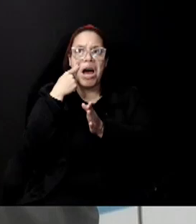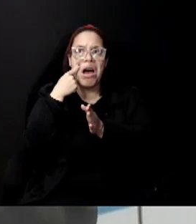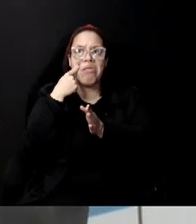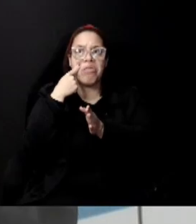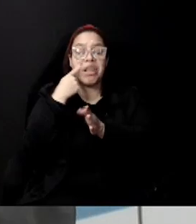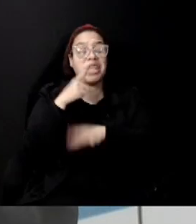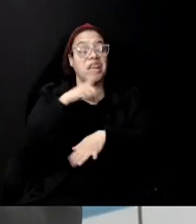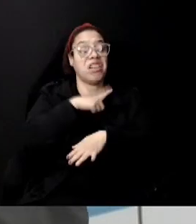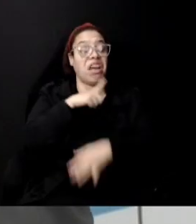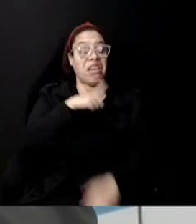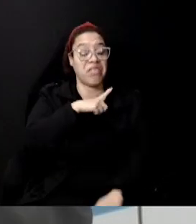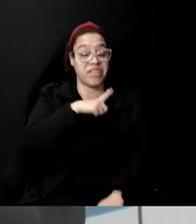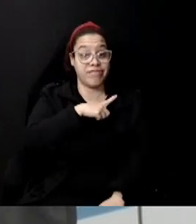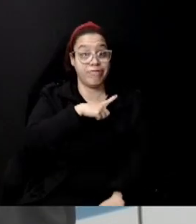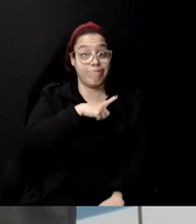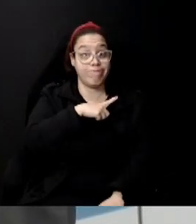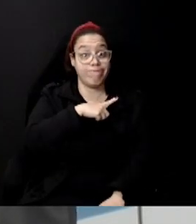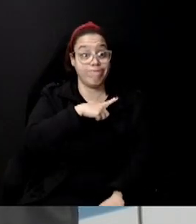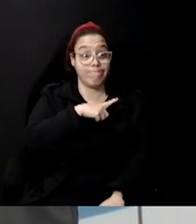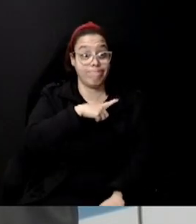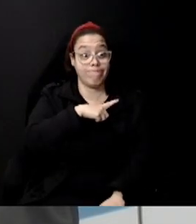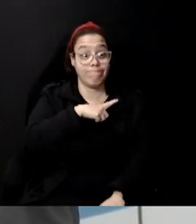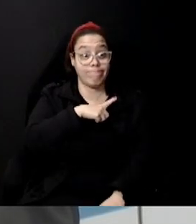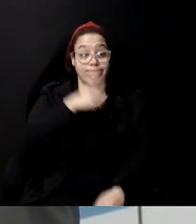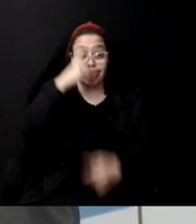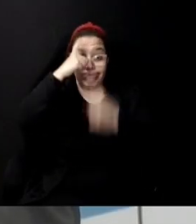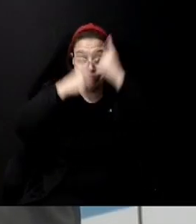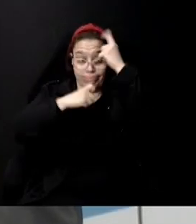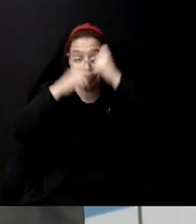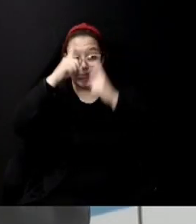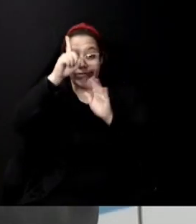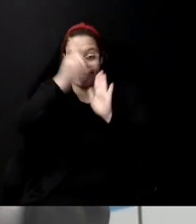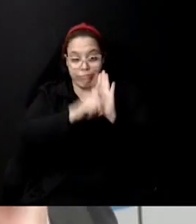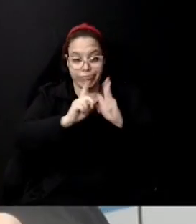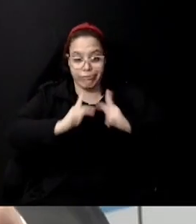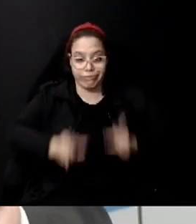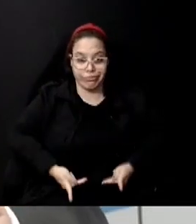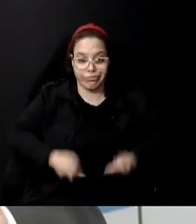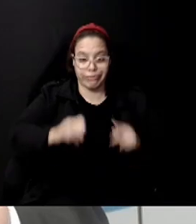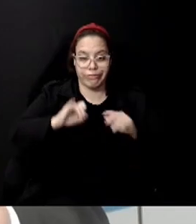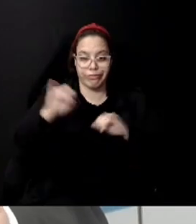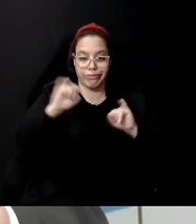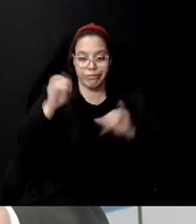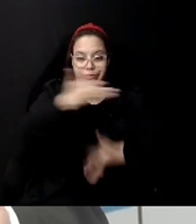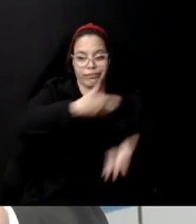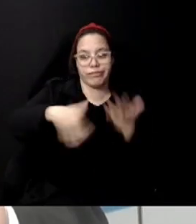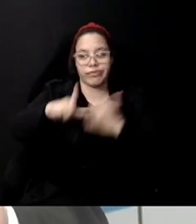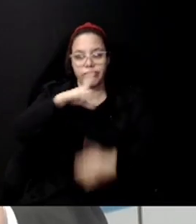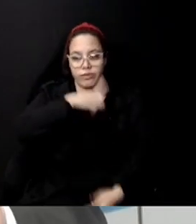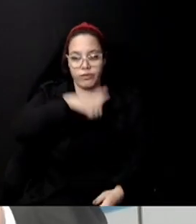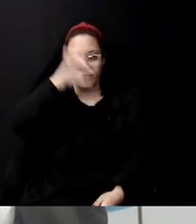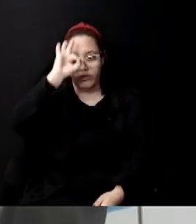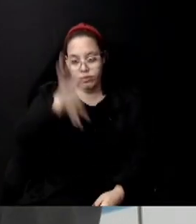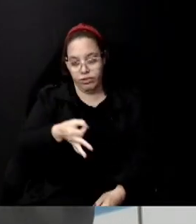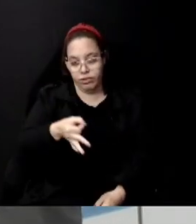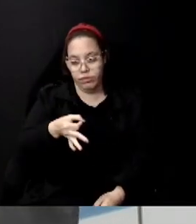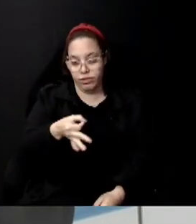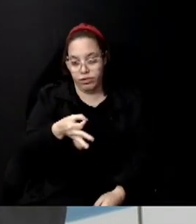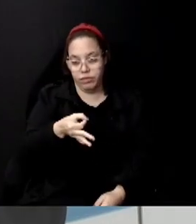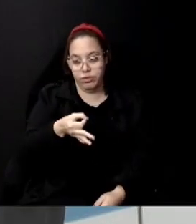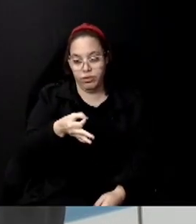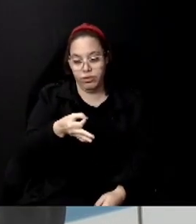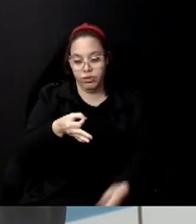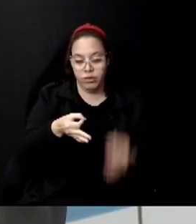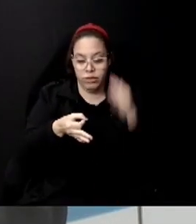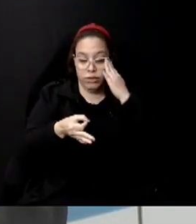existe indício de violação ao direito internacional humanitário, e havendo indício de violação ao direito internacional humanitário,